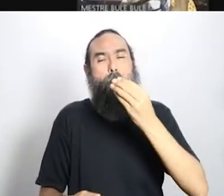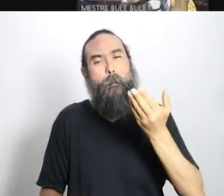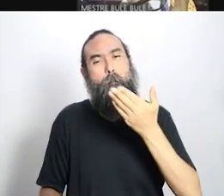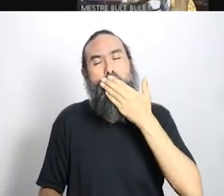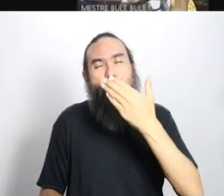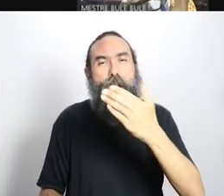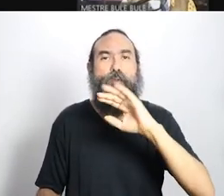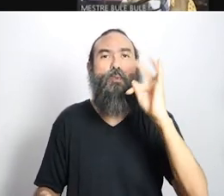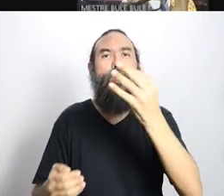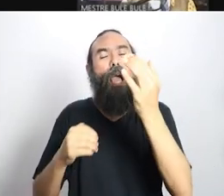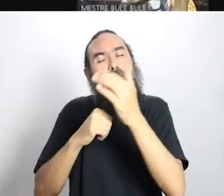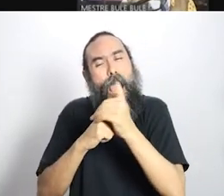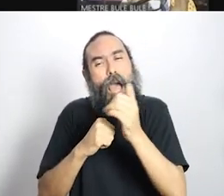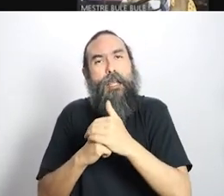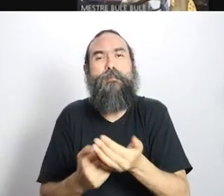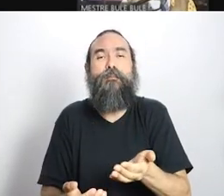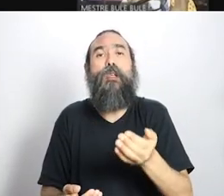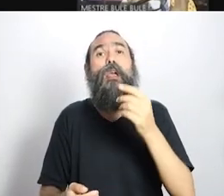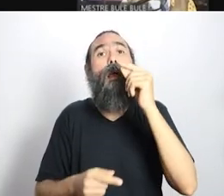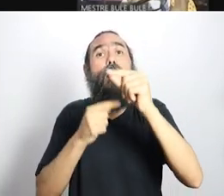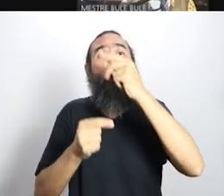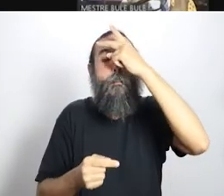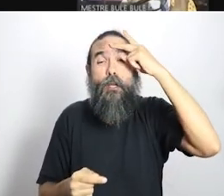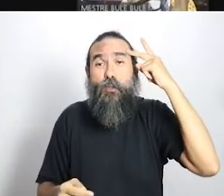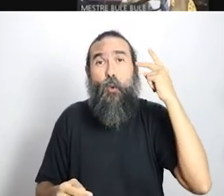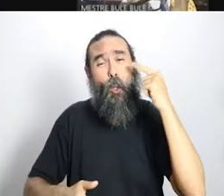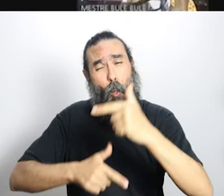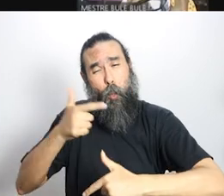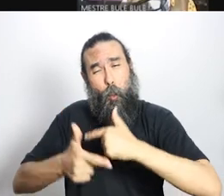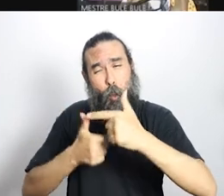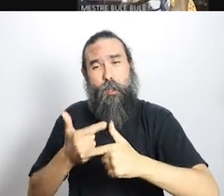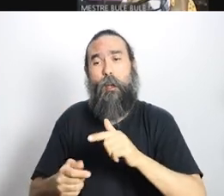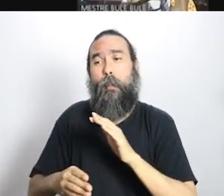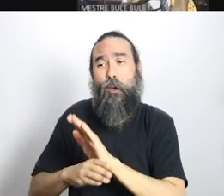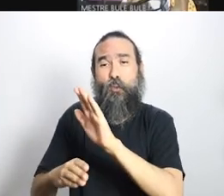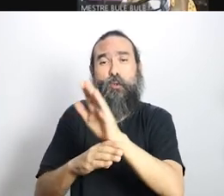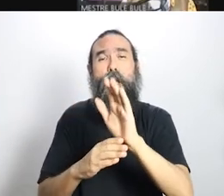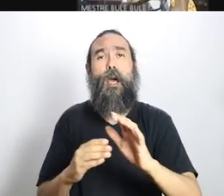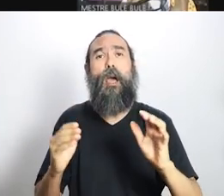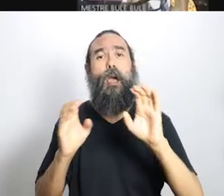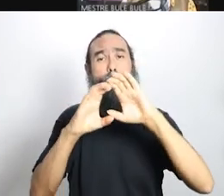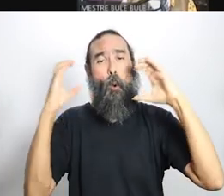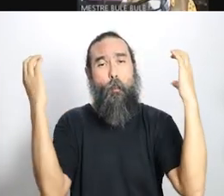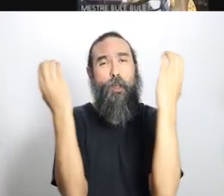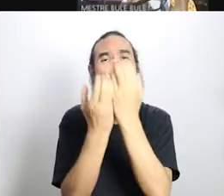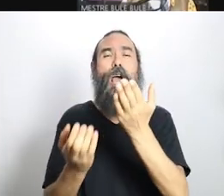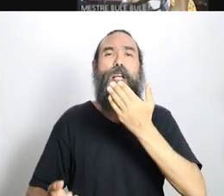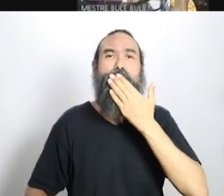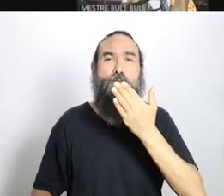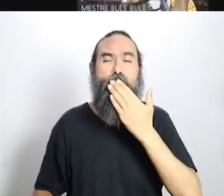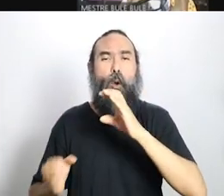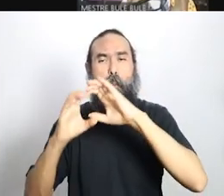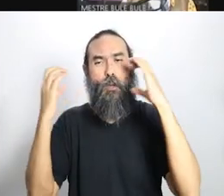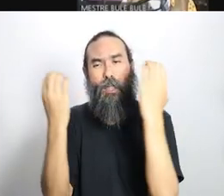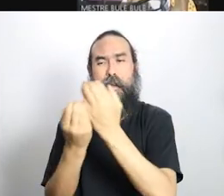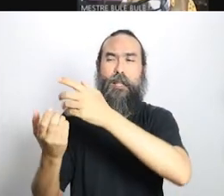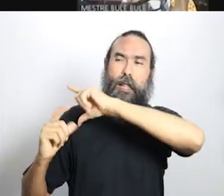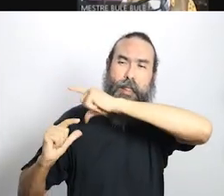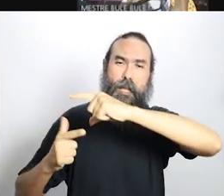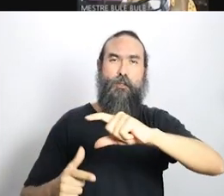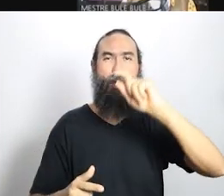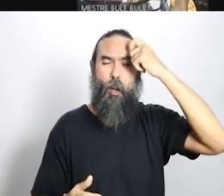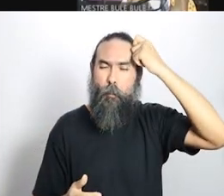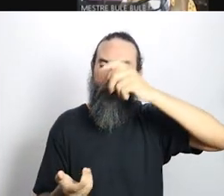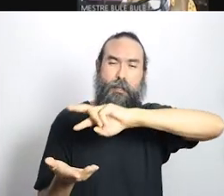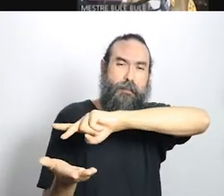carinhos, é isso, é luta, e luta pelos povos tradicionais, e por toda essa gente que é incrível, e tem muito para ensinar para o resto do